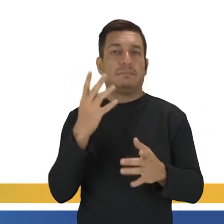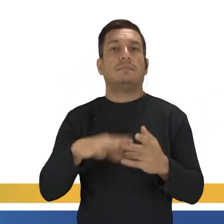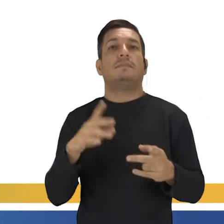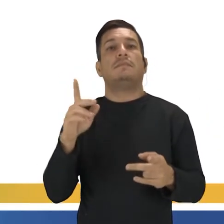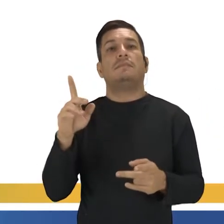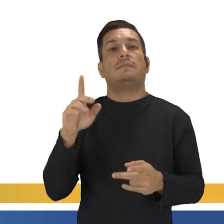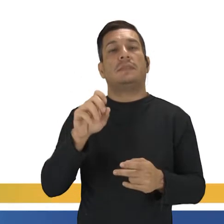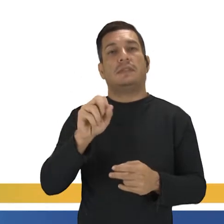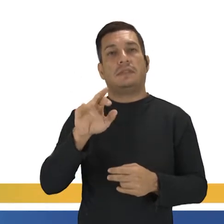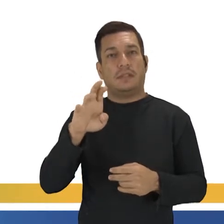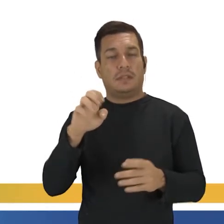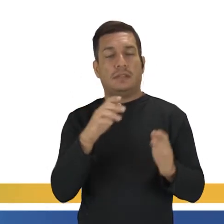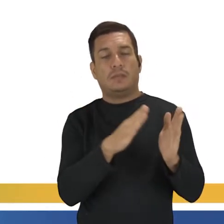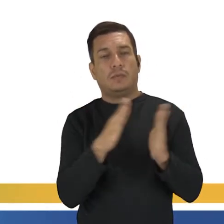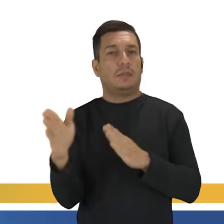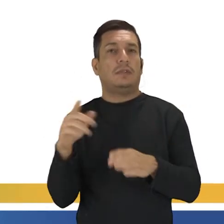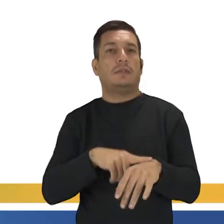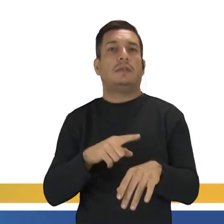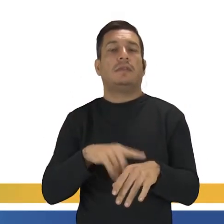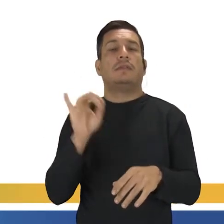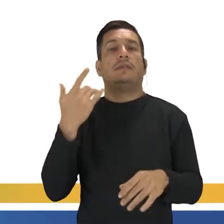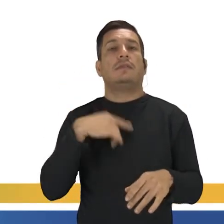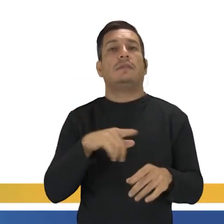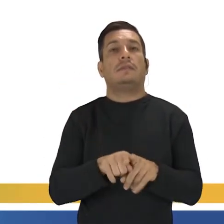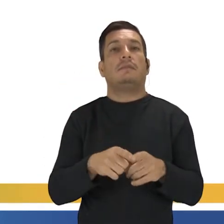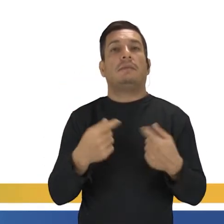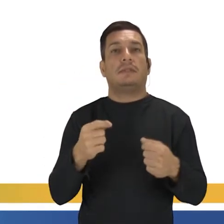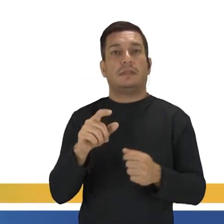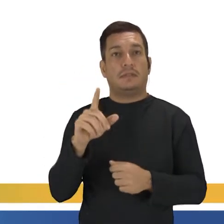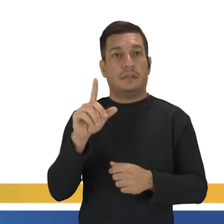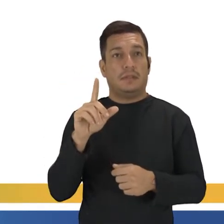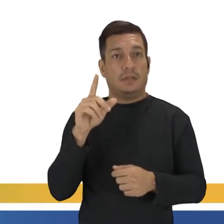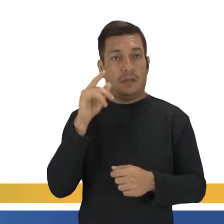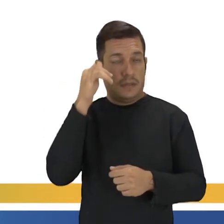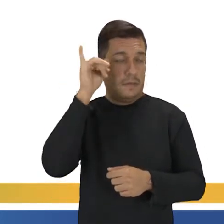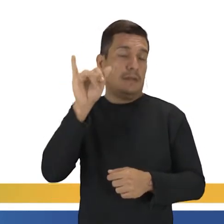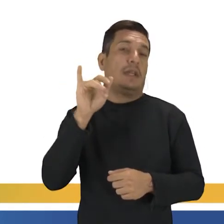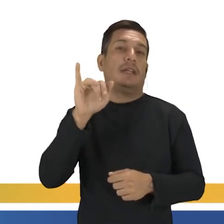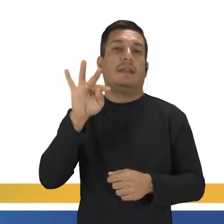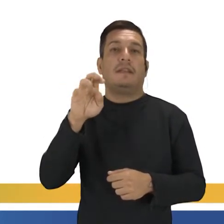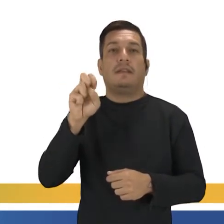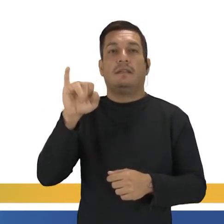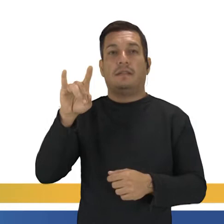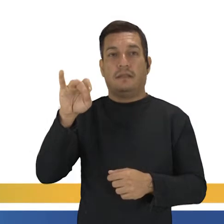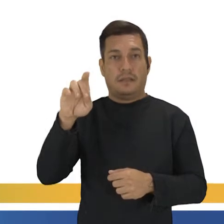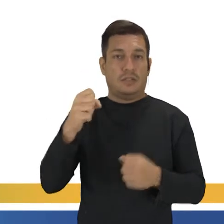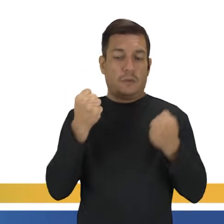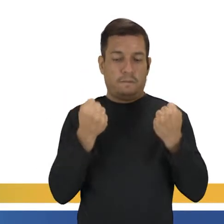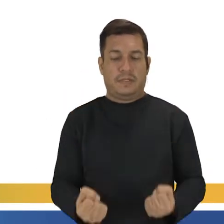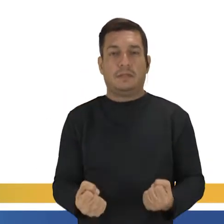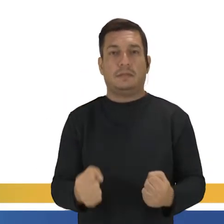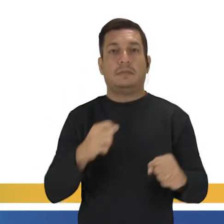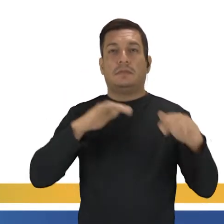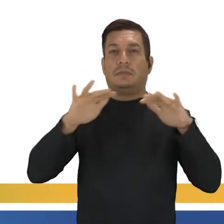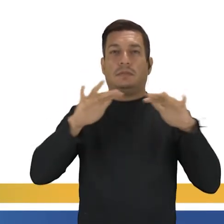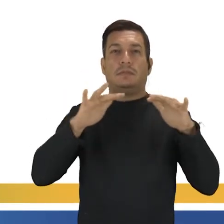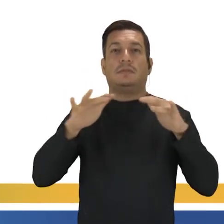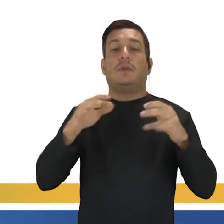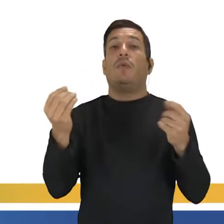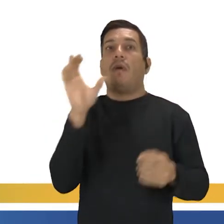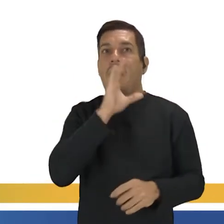volume e intensidade. Né? Este princípio diz o quê? Toda vez que você aumentar o volume, que é o volume? Vamos levar para a